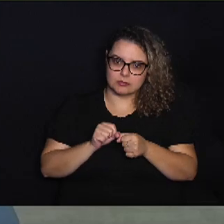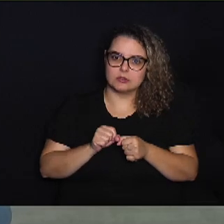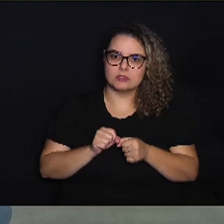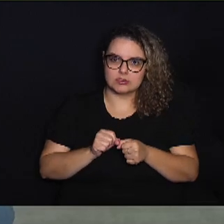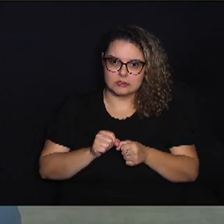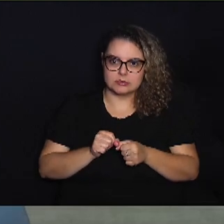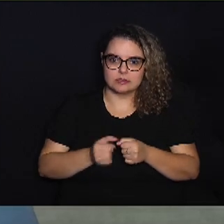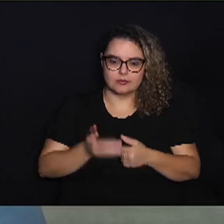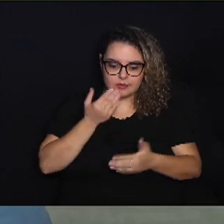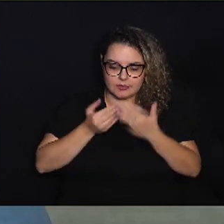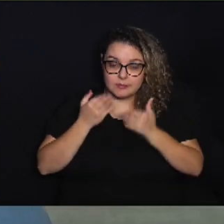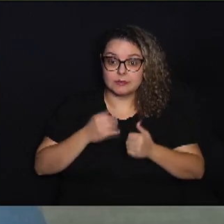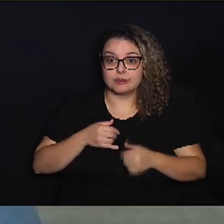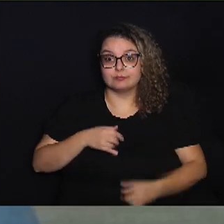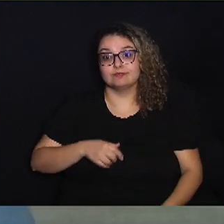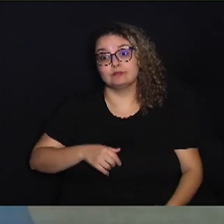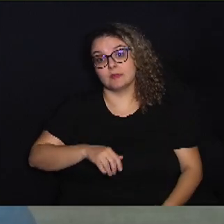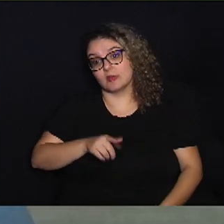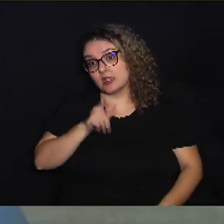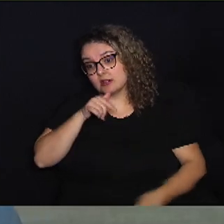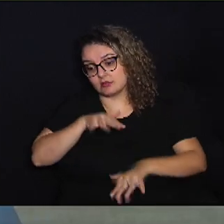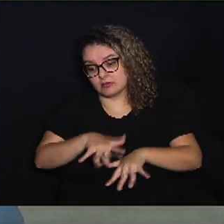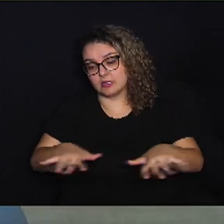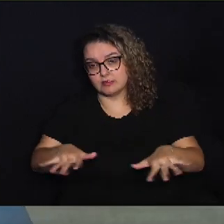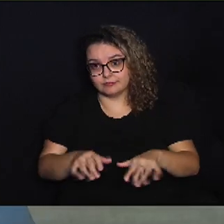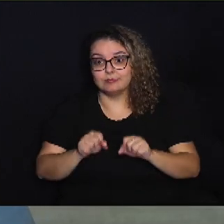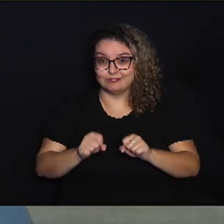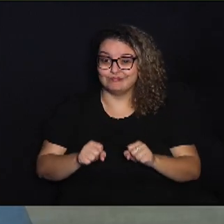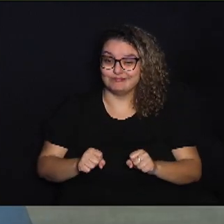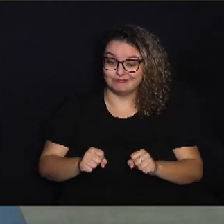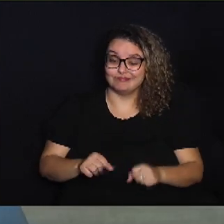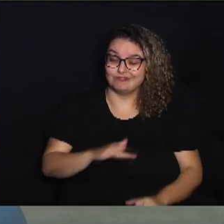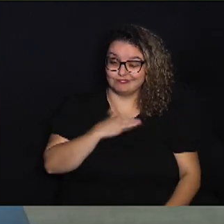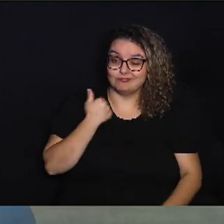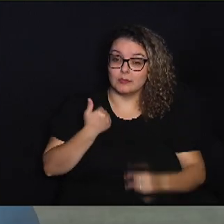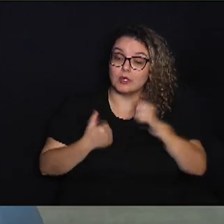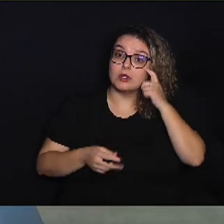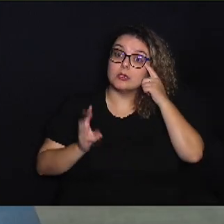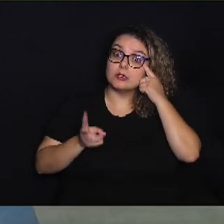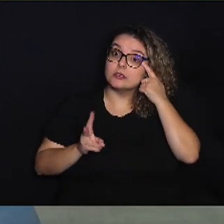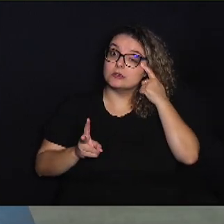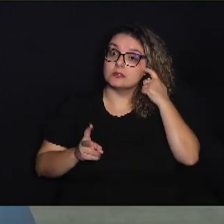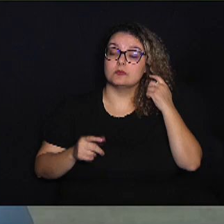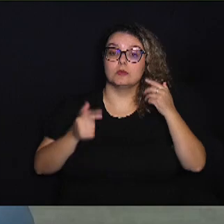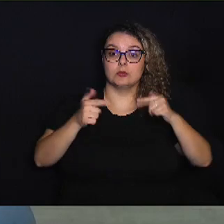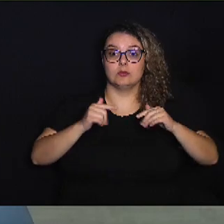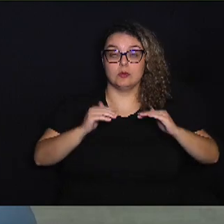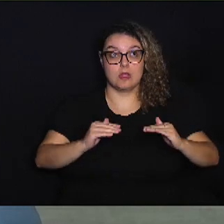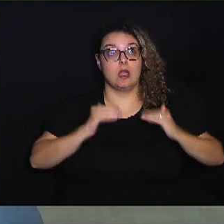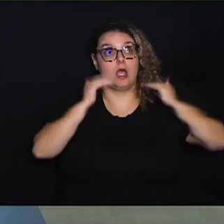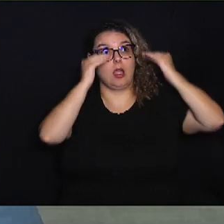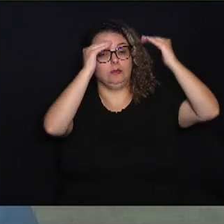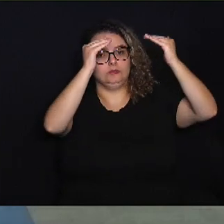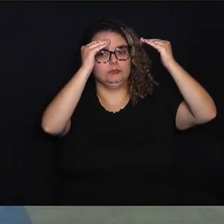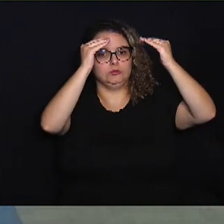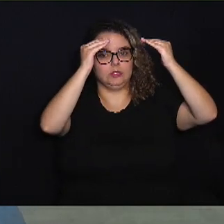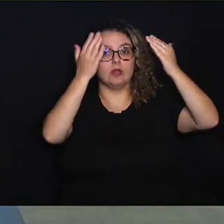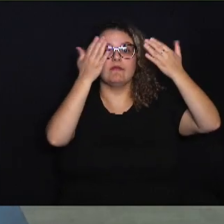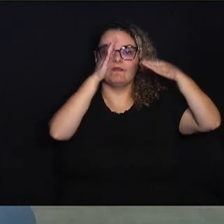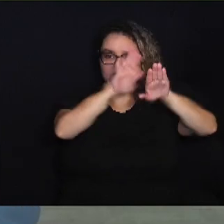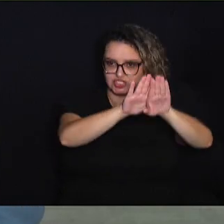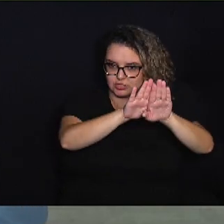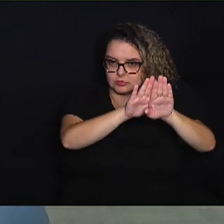ingestão desses líquidos e isso pode ser fatal. Então sempre colocar num local alto e